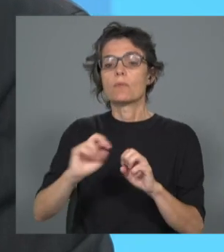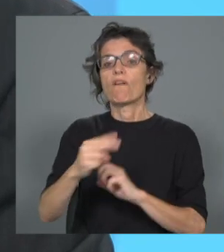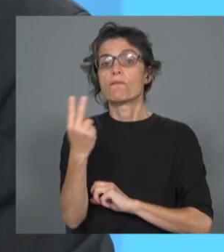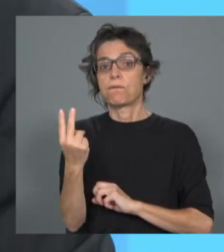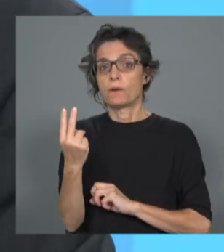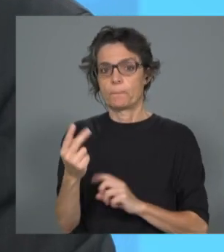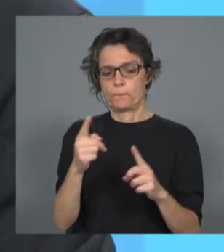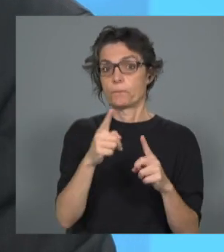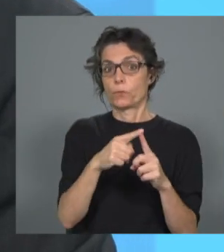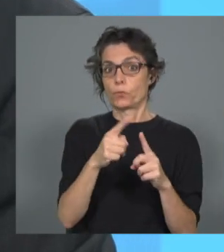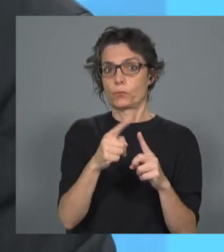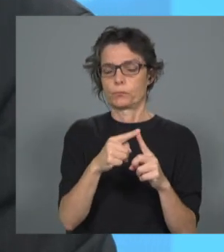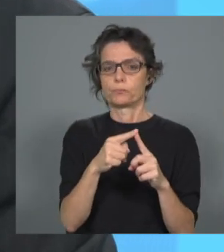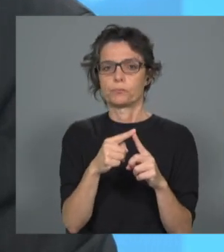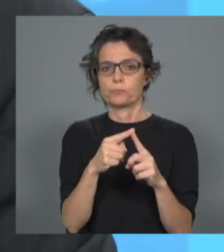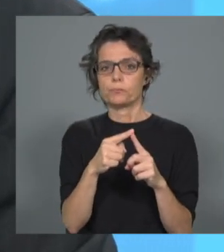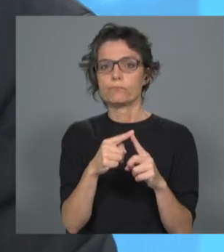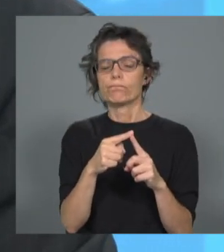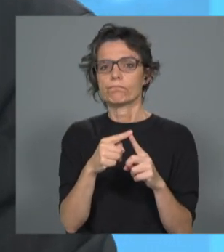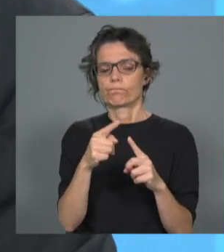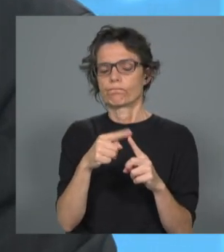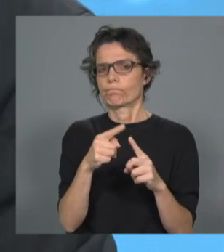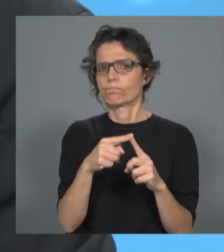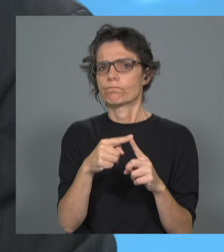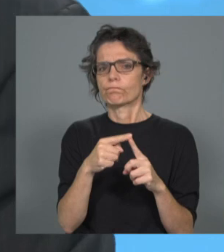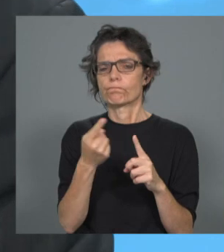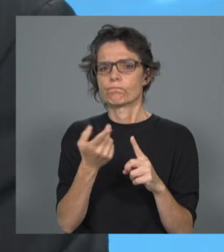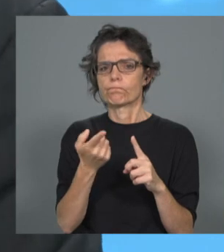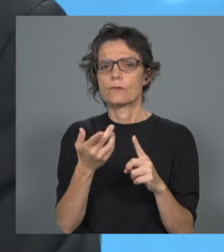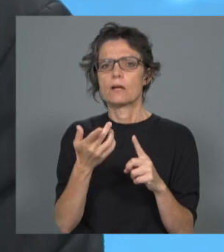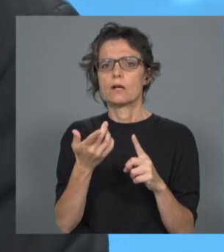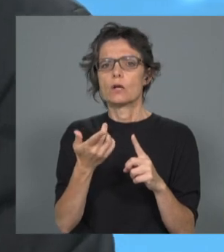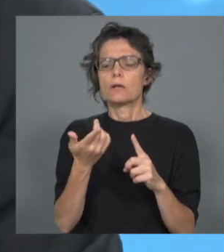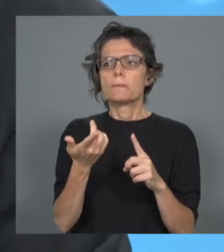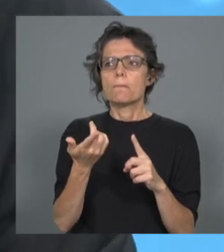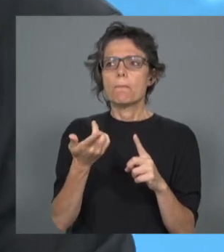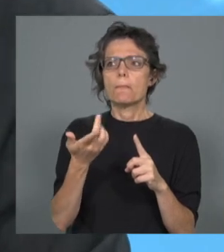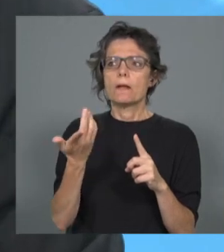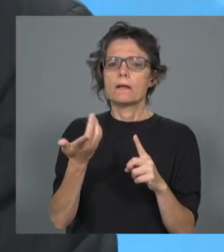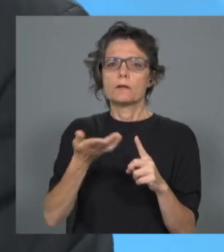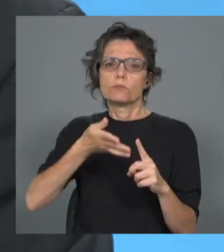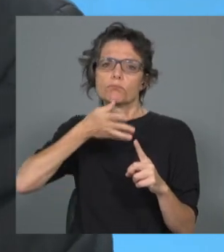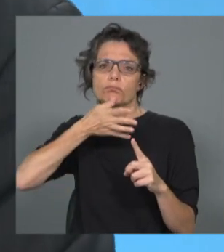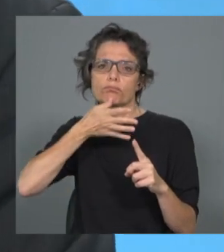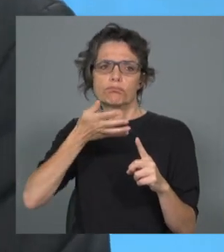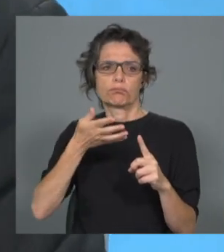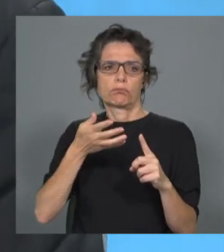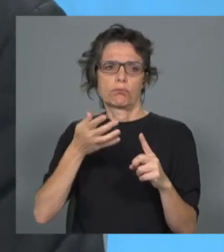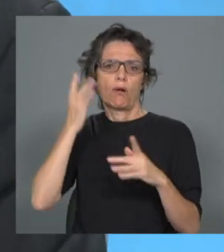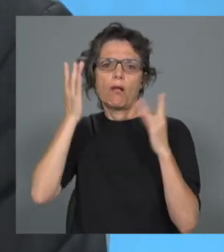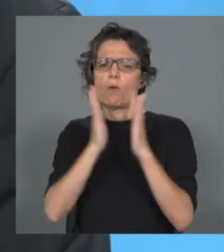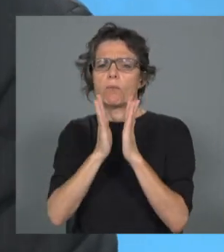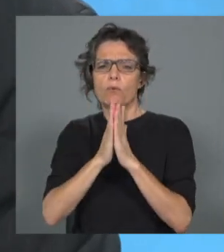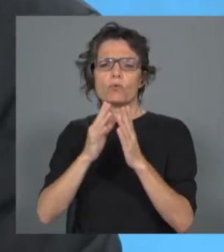deles é sem dúvida que os discursos, sejam teológicos, os outros não resolvem